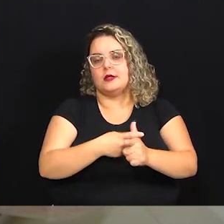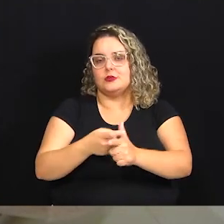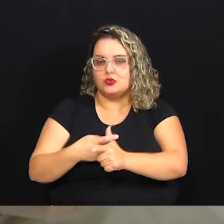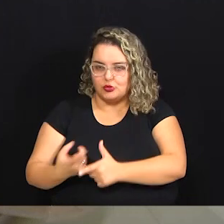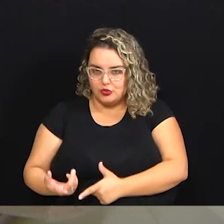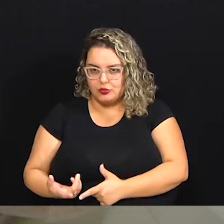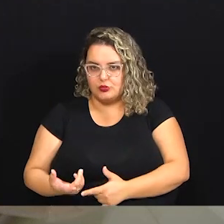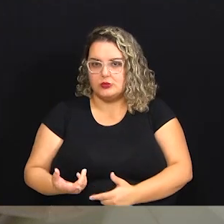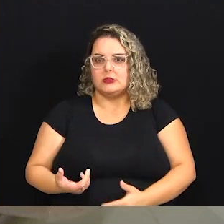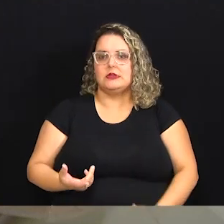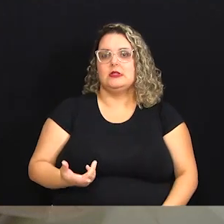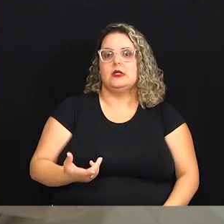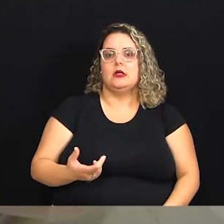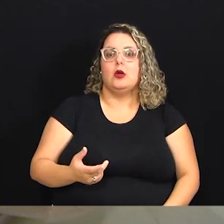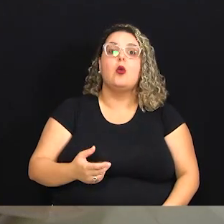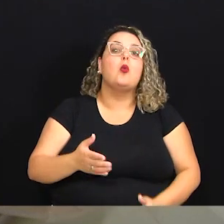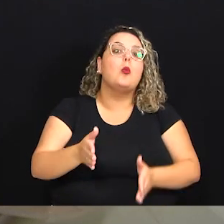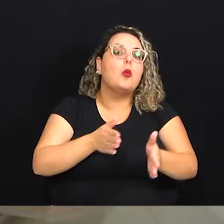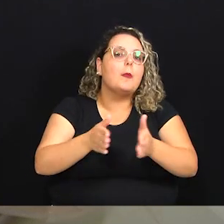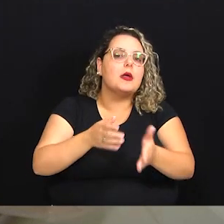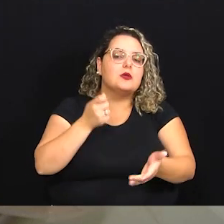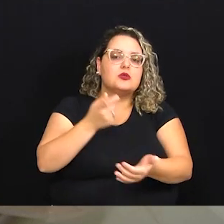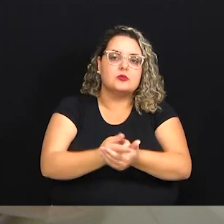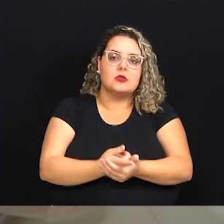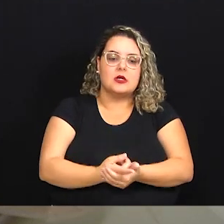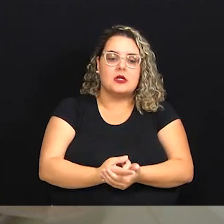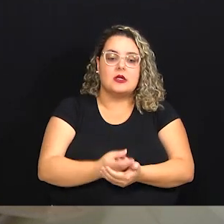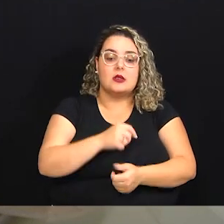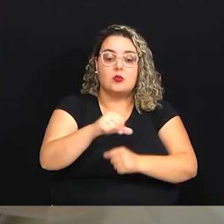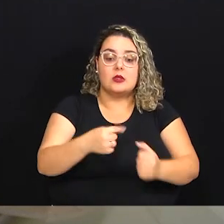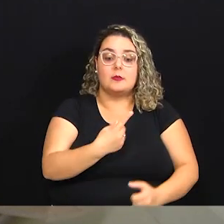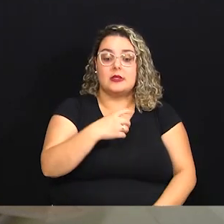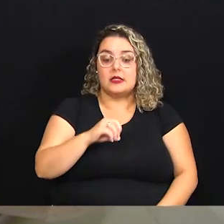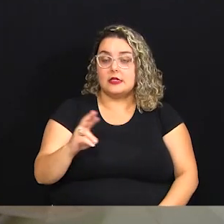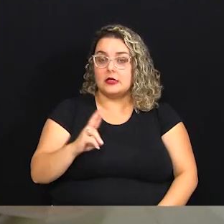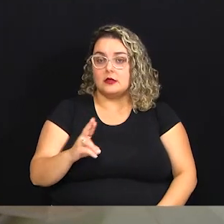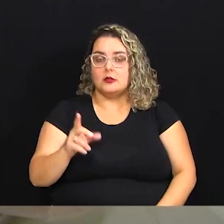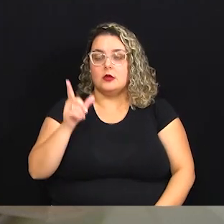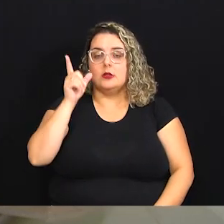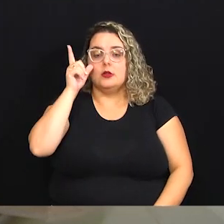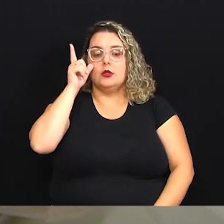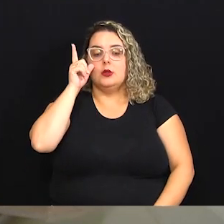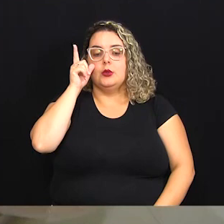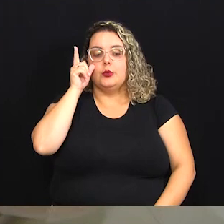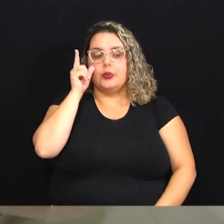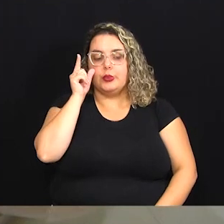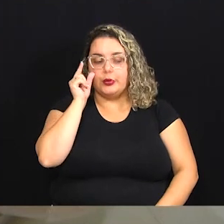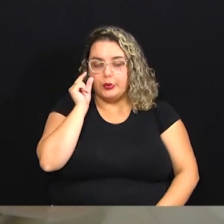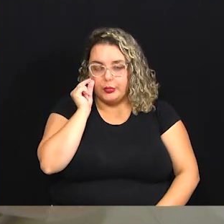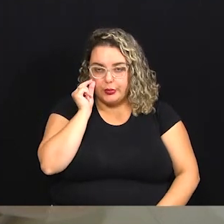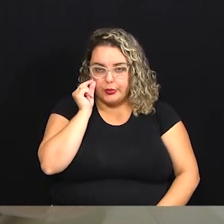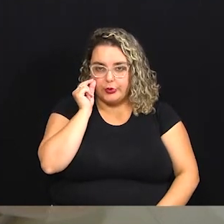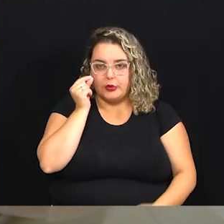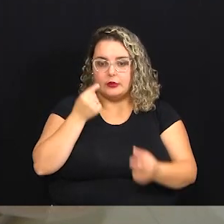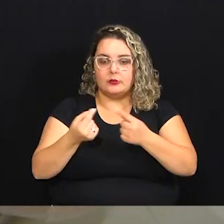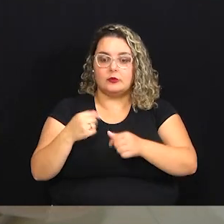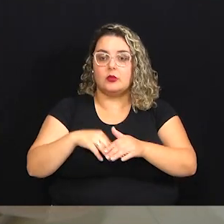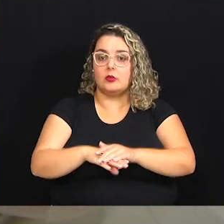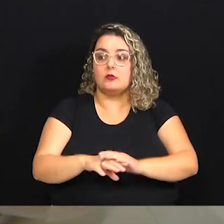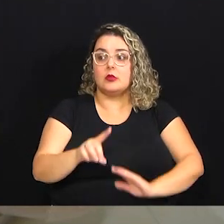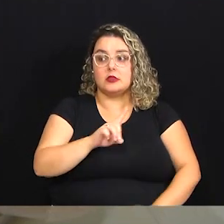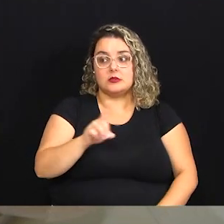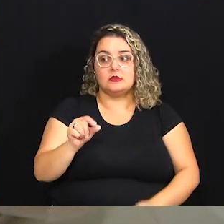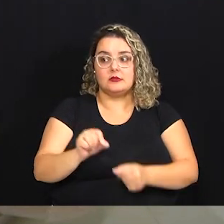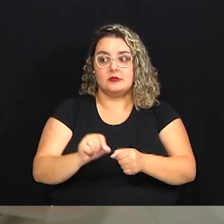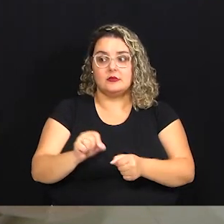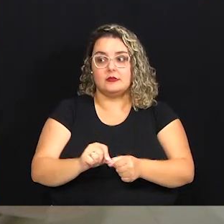dívida e transformar isso em R$10 por mês, por exemplo? Isso me dá um fôlego, me dá uma sobra de caixa, mas não